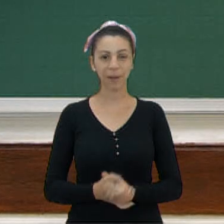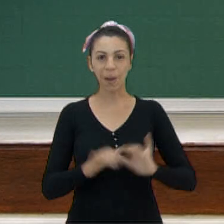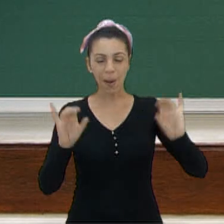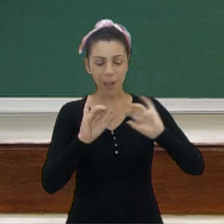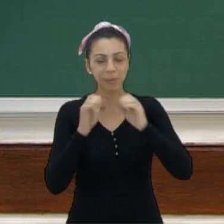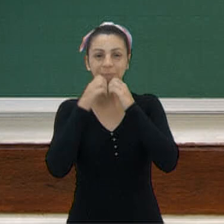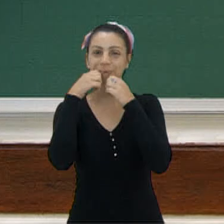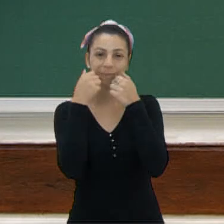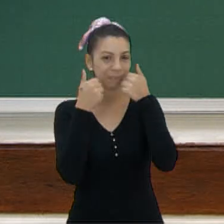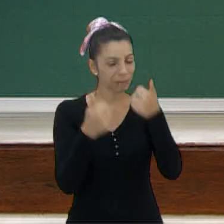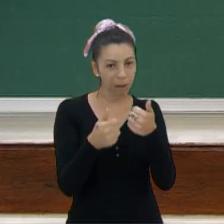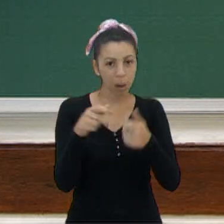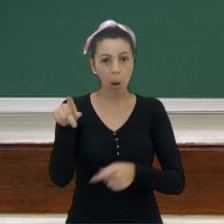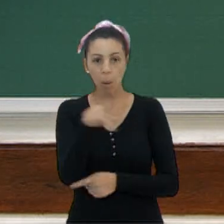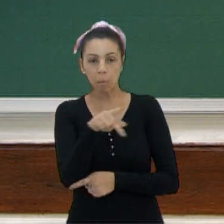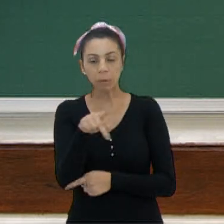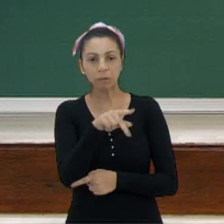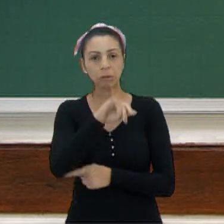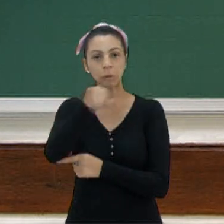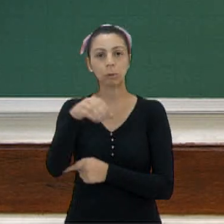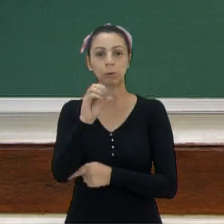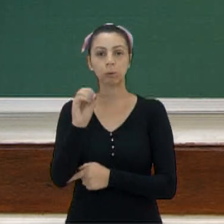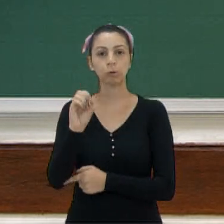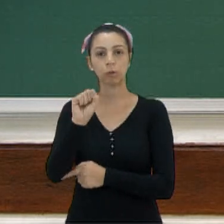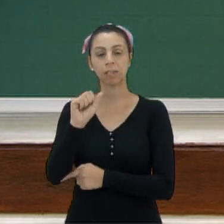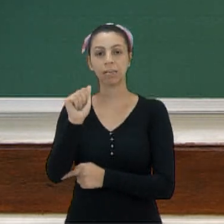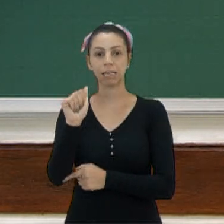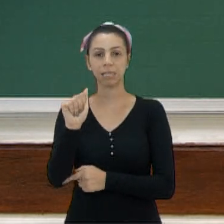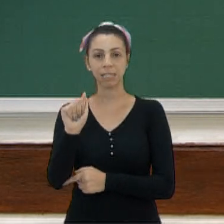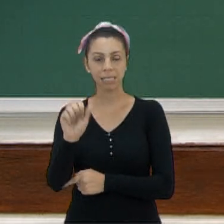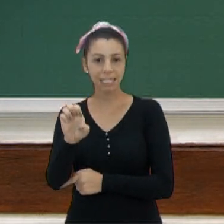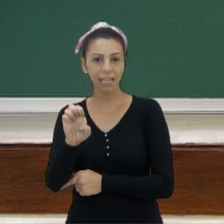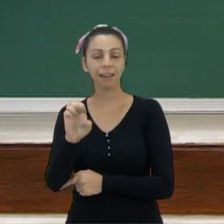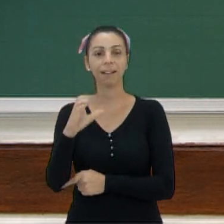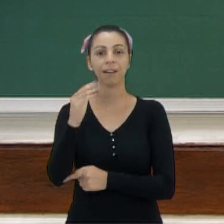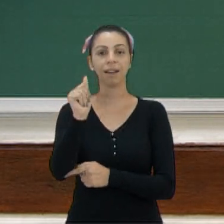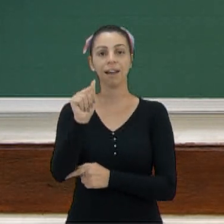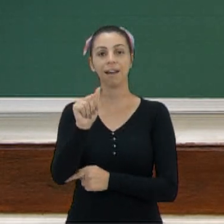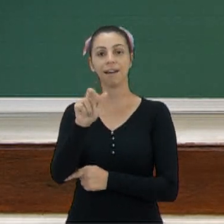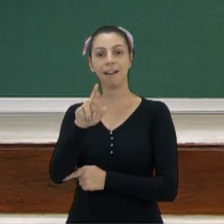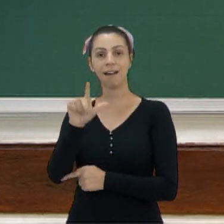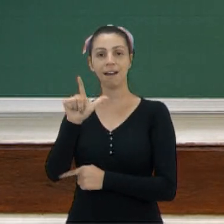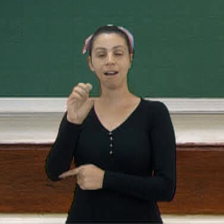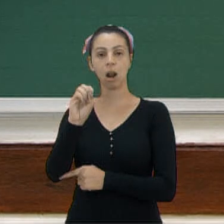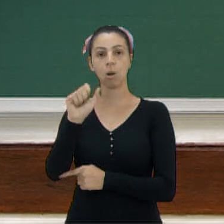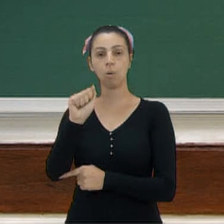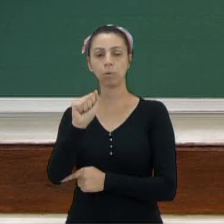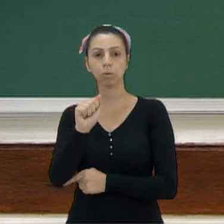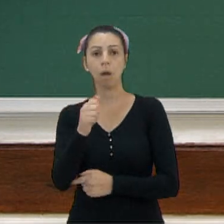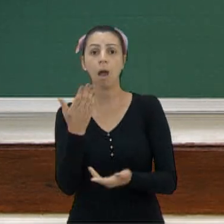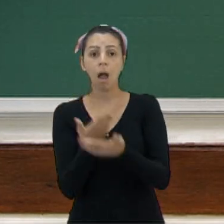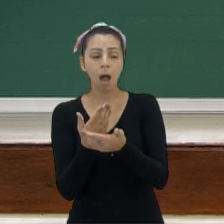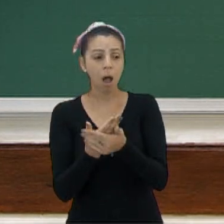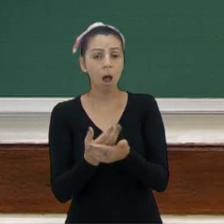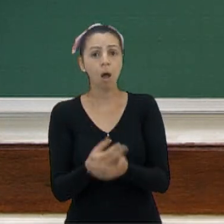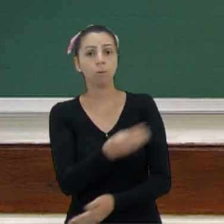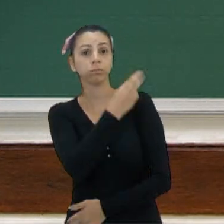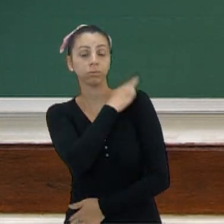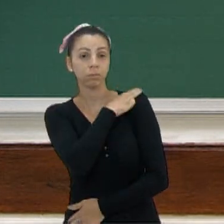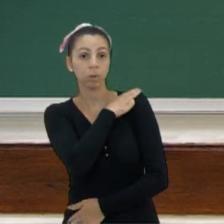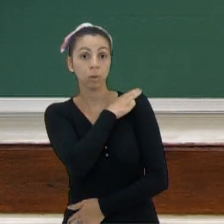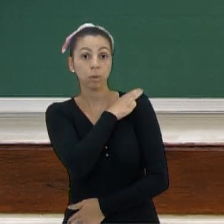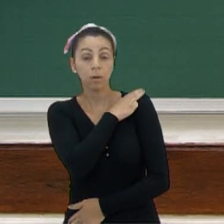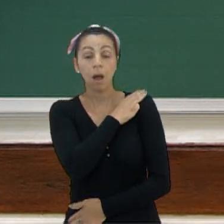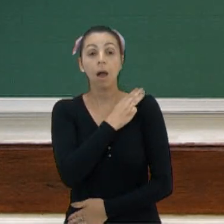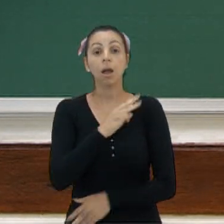Olá, tudo bom? Professor José Carlos, aula do terceiro ano do ensino médio, a terceira série. A aula hoje sobre Barroco. A